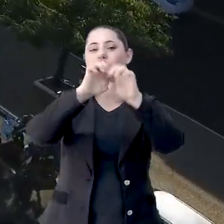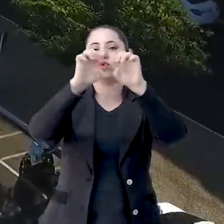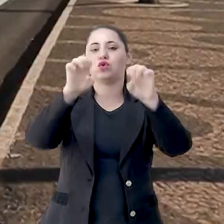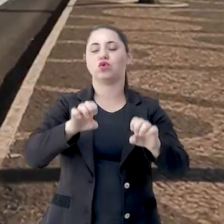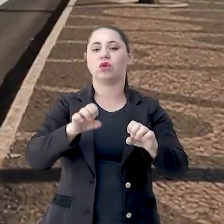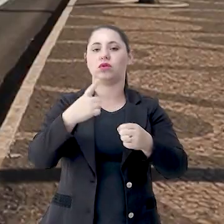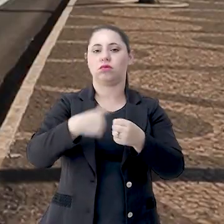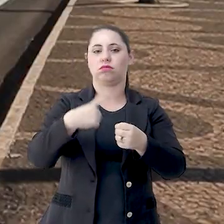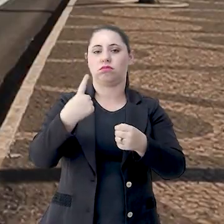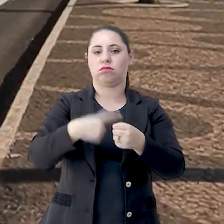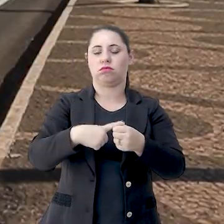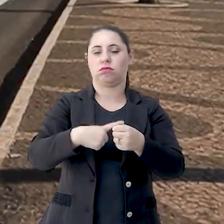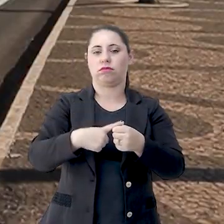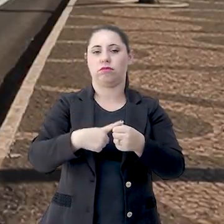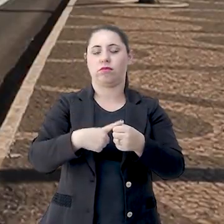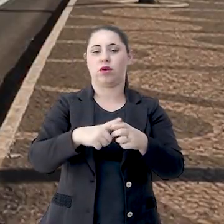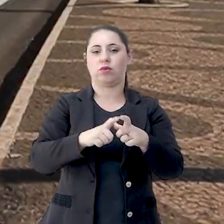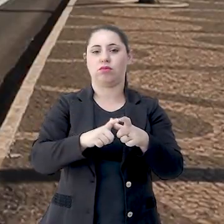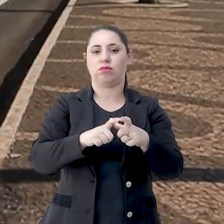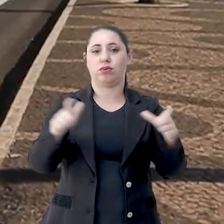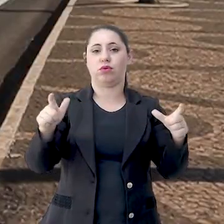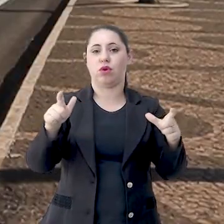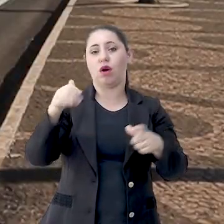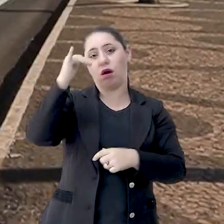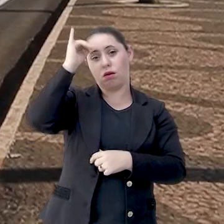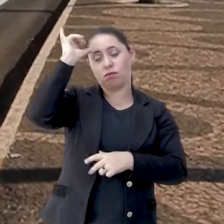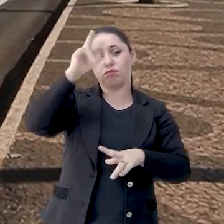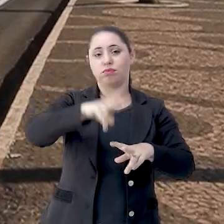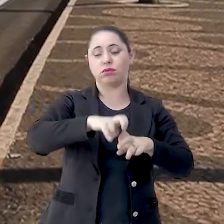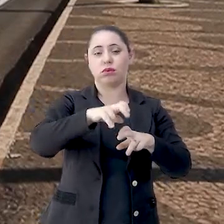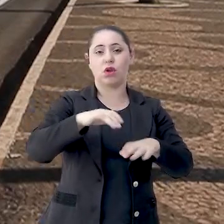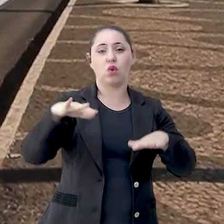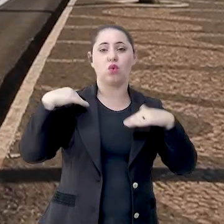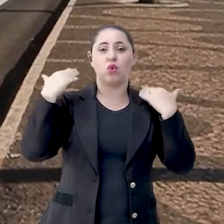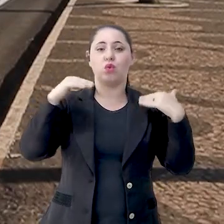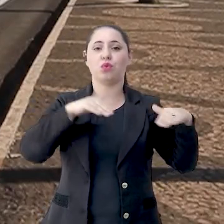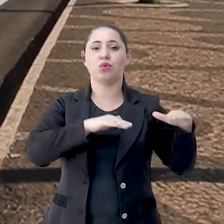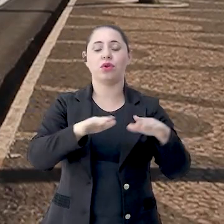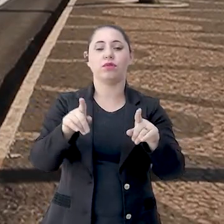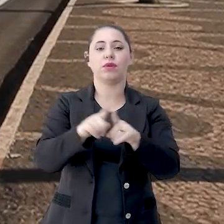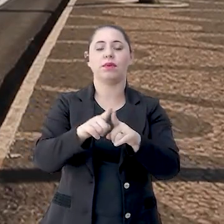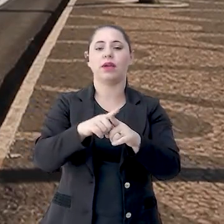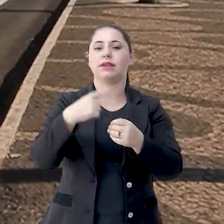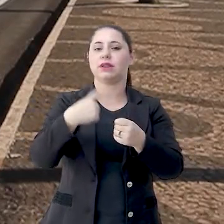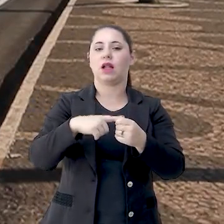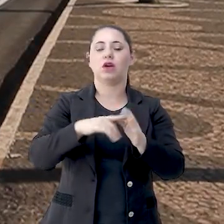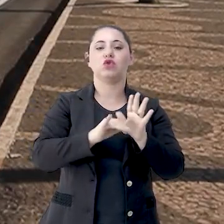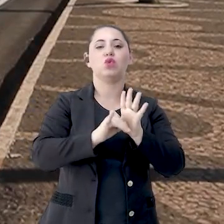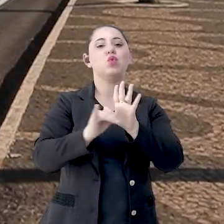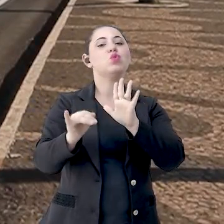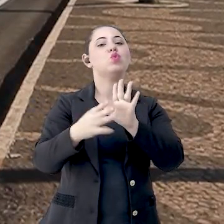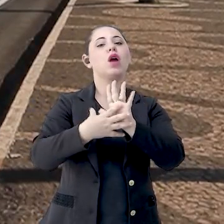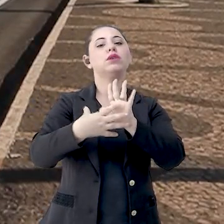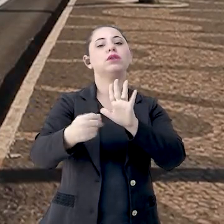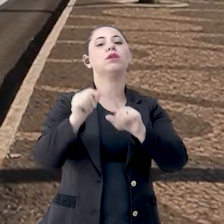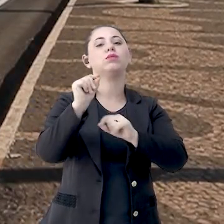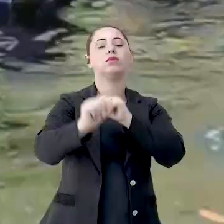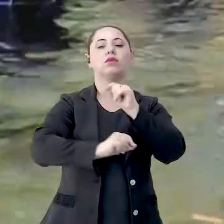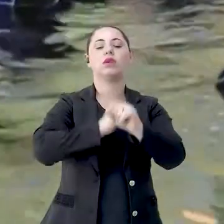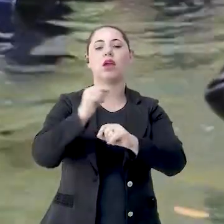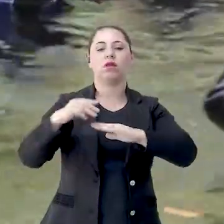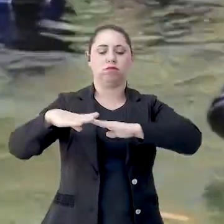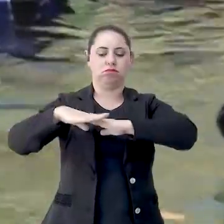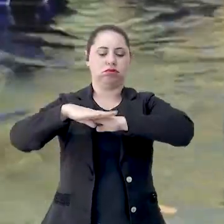turismo. A cidade é um exemplo na manutenção de sua malha viária, que que vai garantir o escoamento da produção